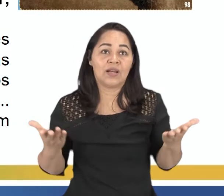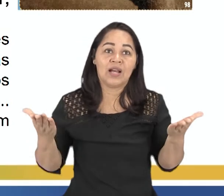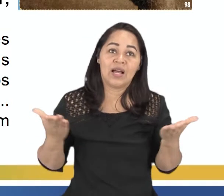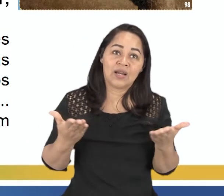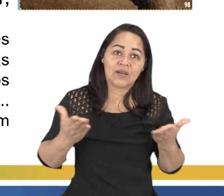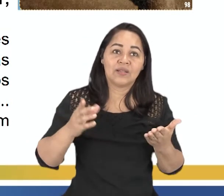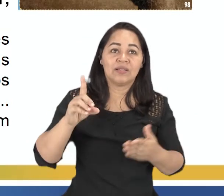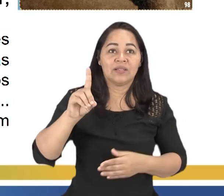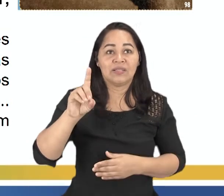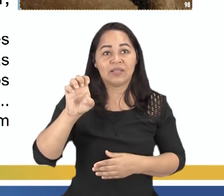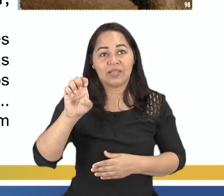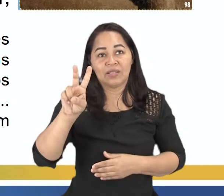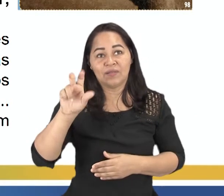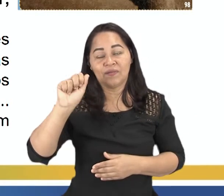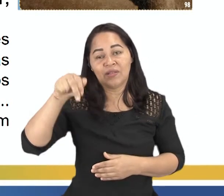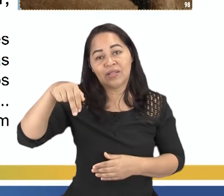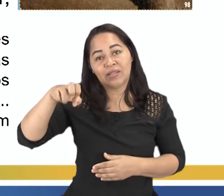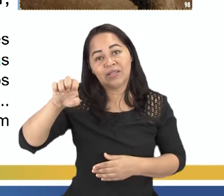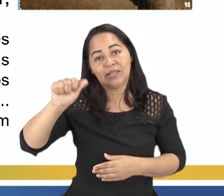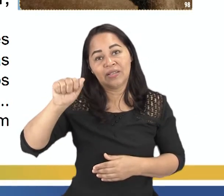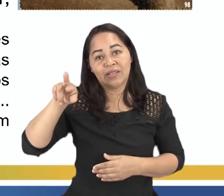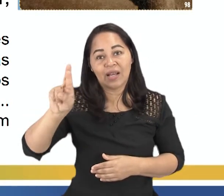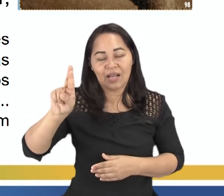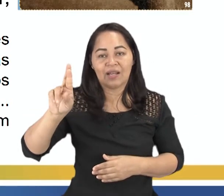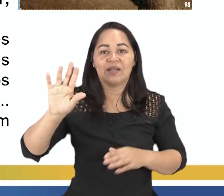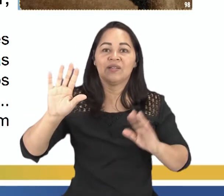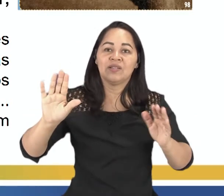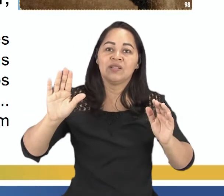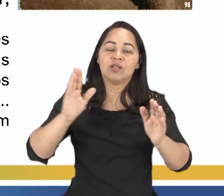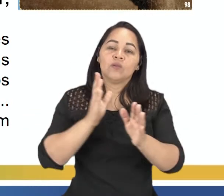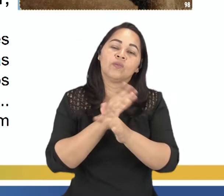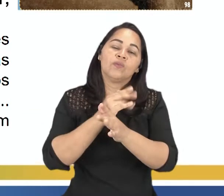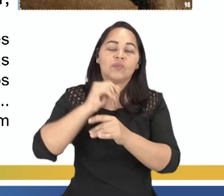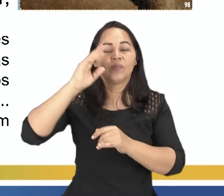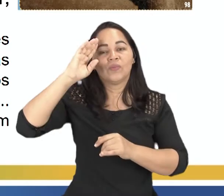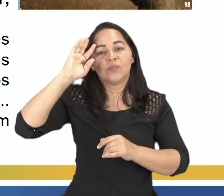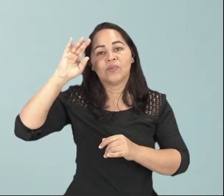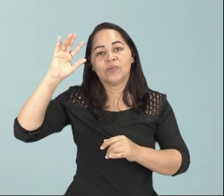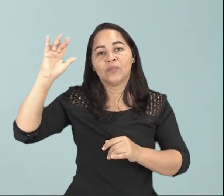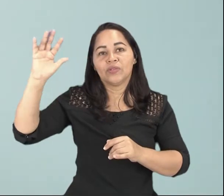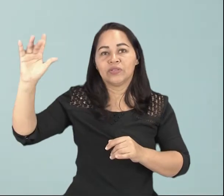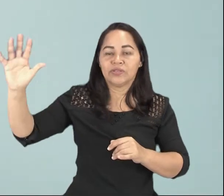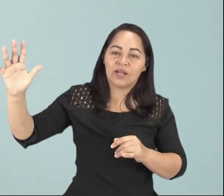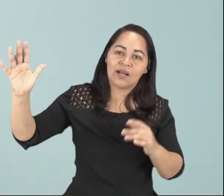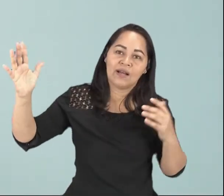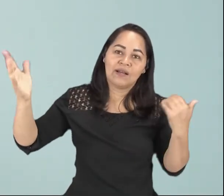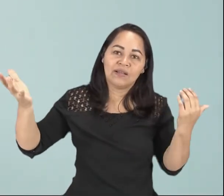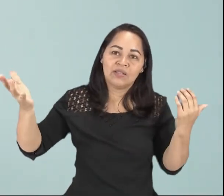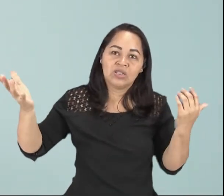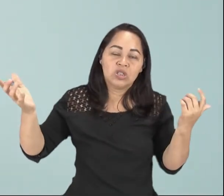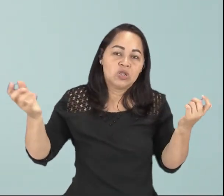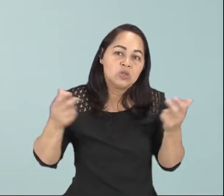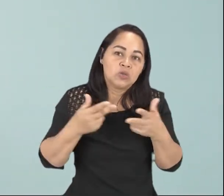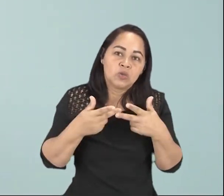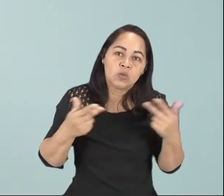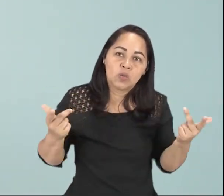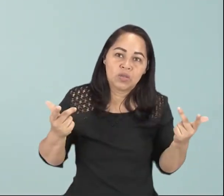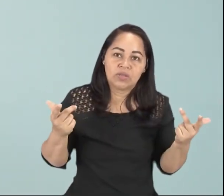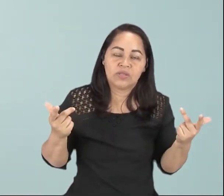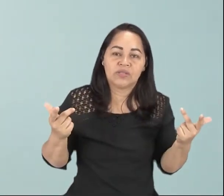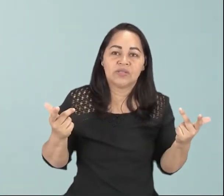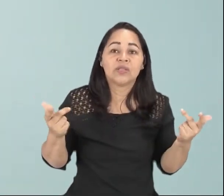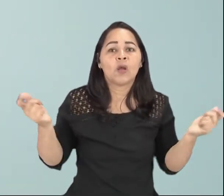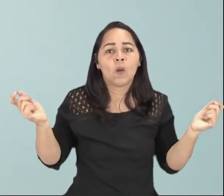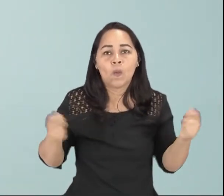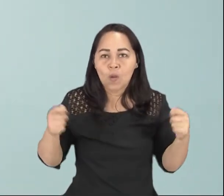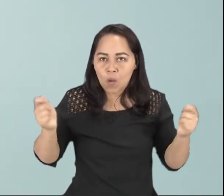de devanear, né? De sonhar devagar. É esse momento em que você para imaginar situações hipotéticas. E isso é algo